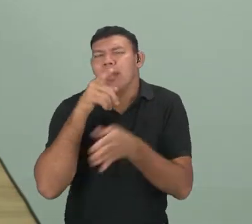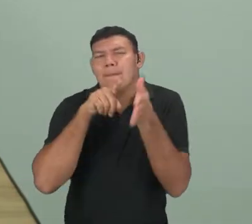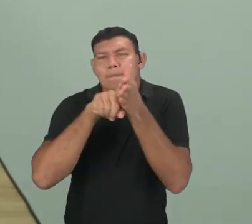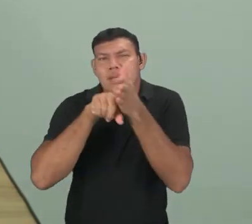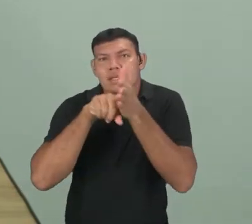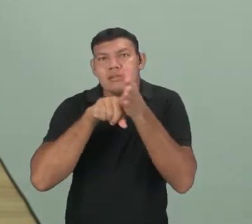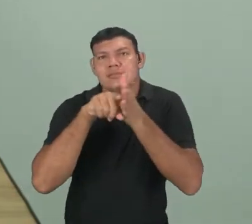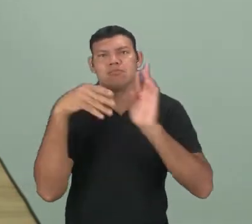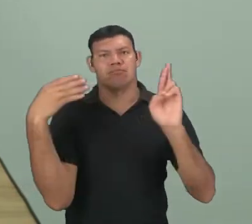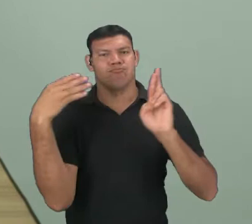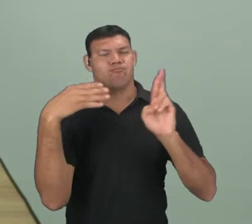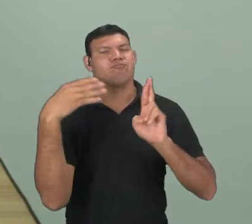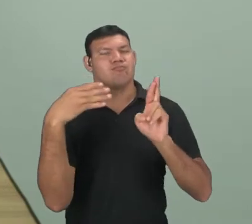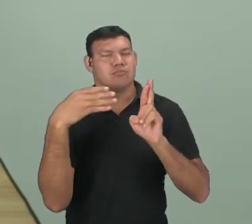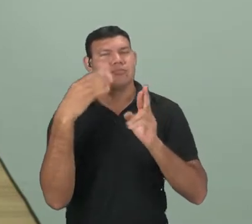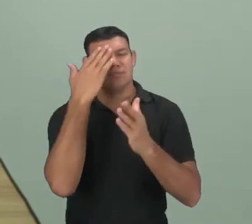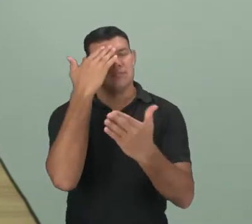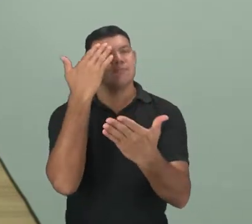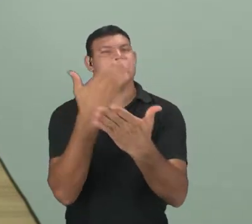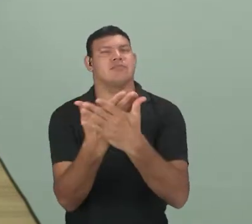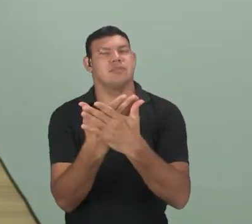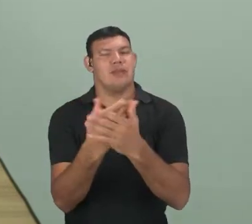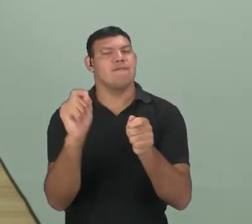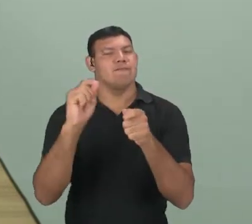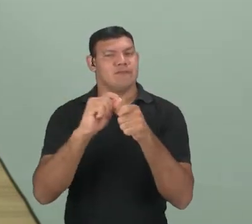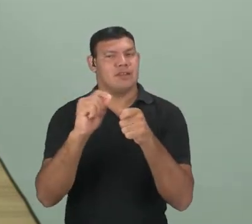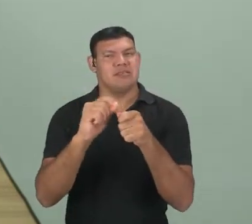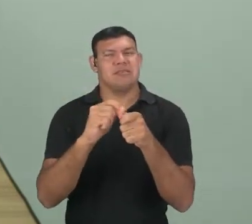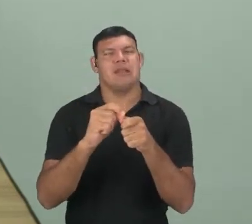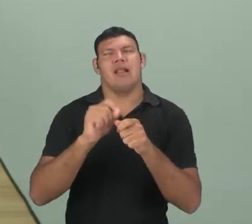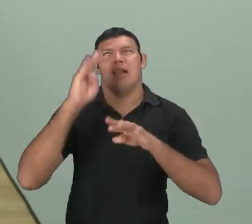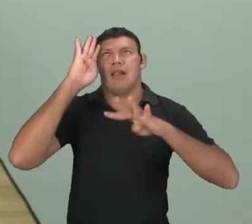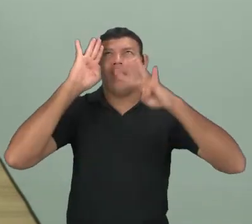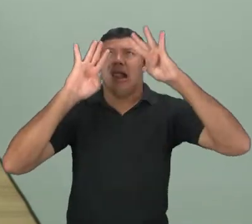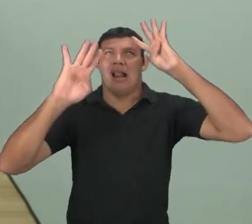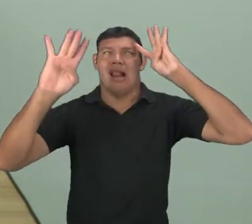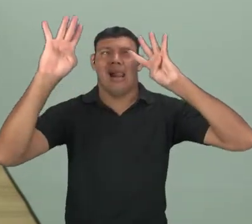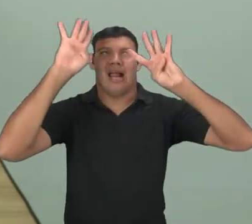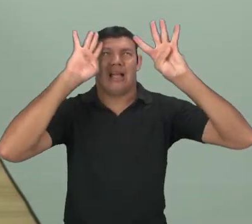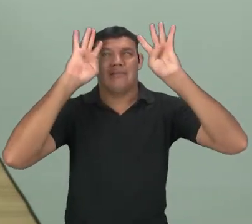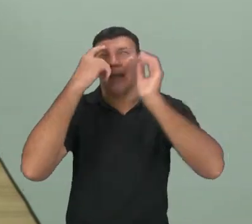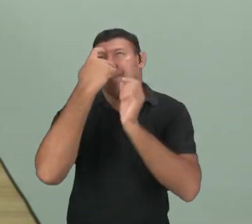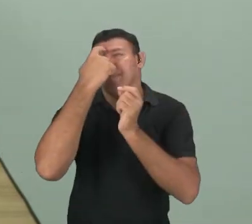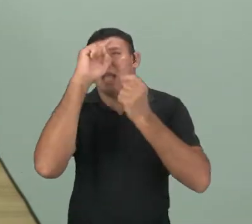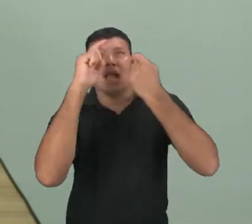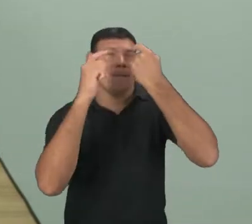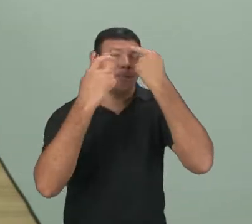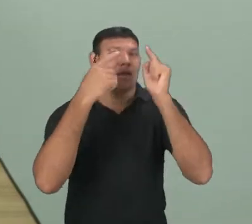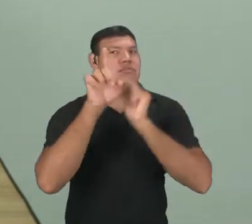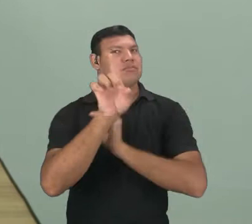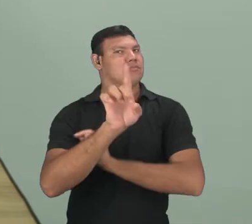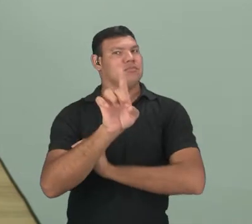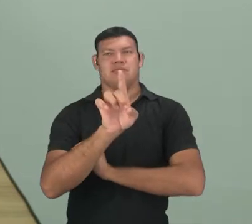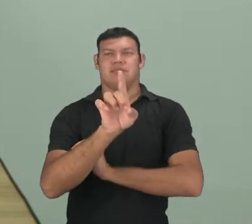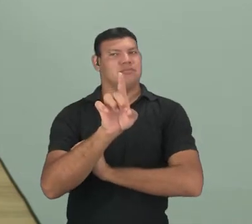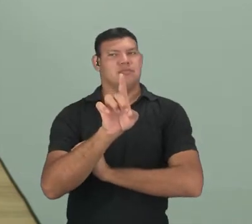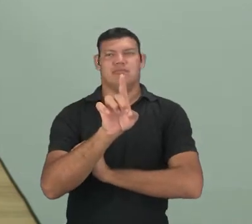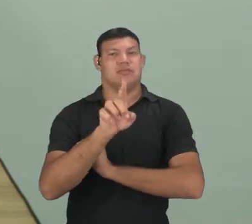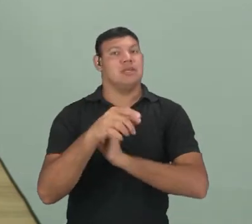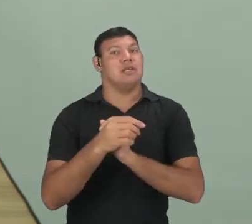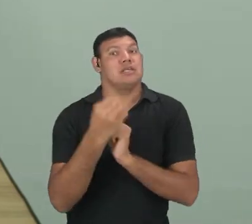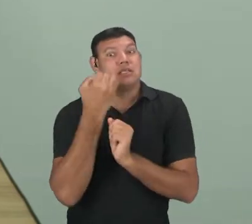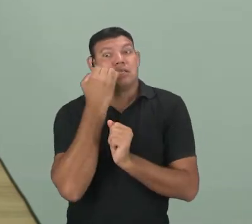fontes confiáveis para eu poder montar. Não pode ser algo fictício ou imaginário se estiver se tratando